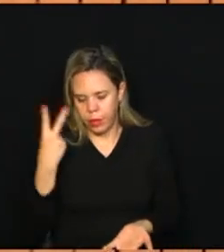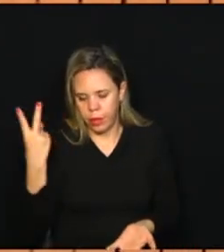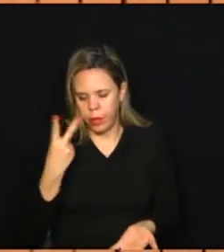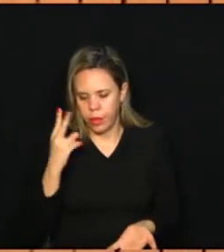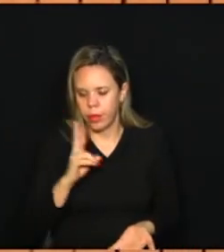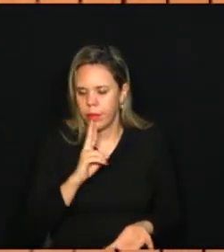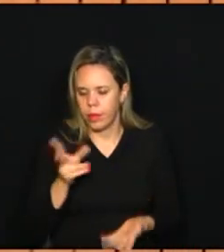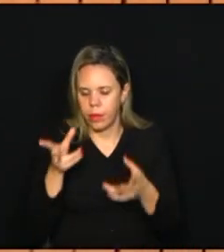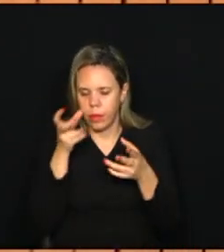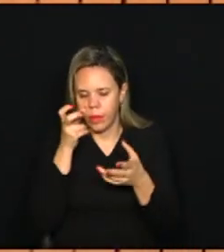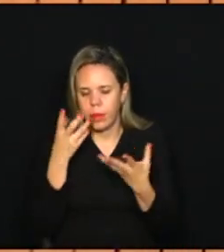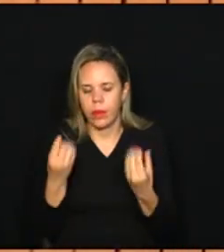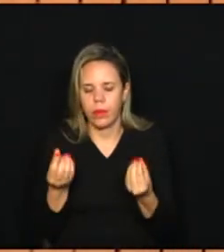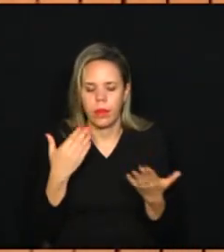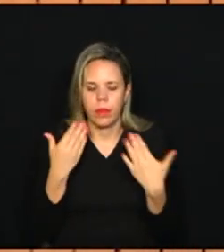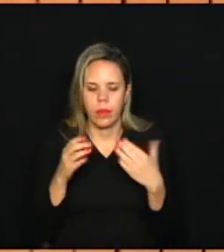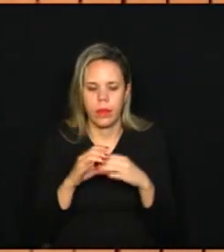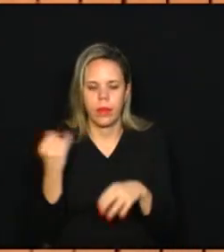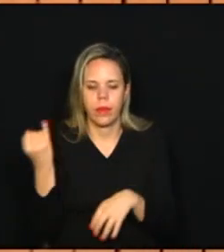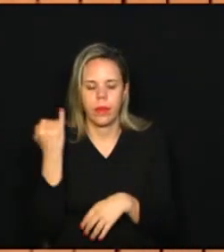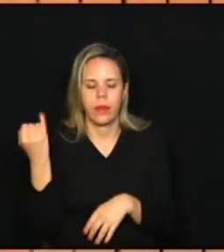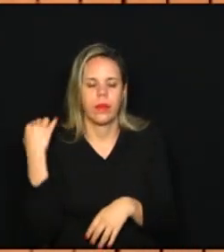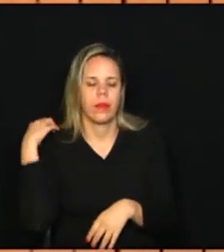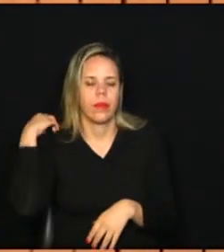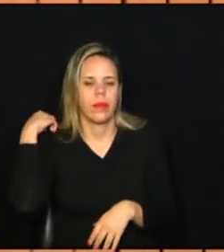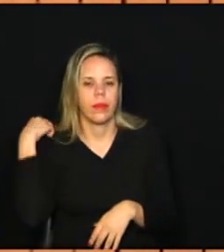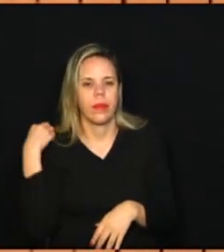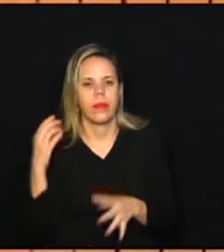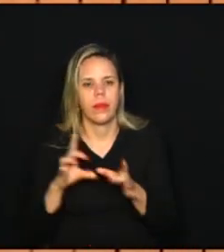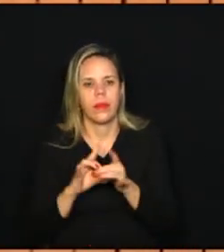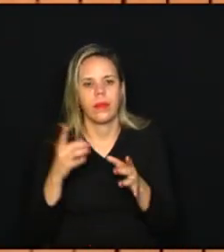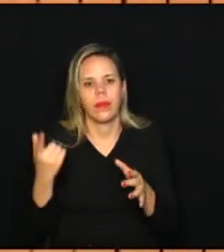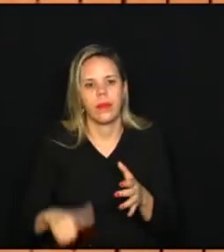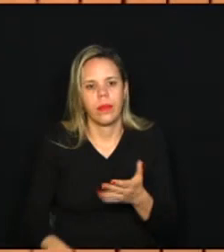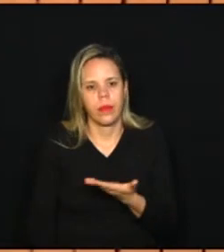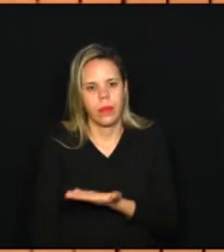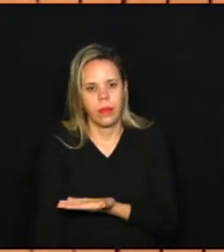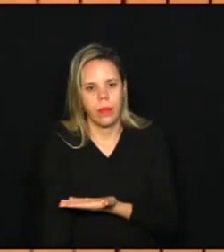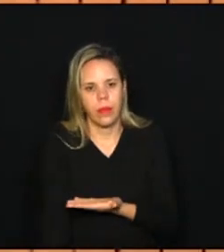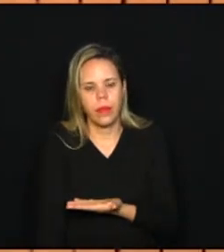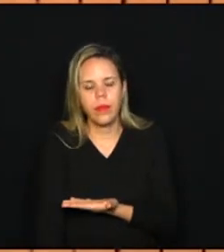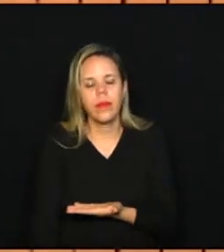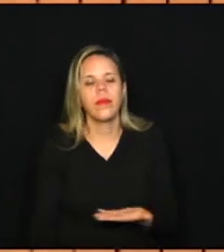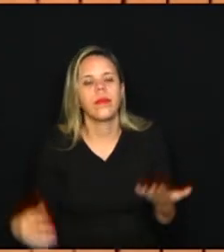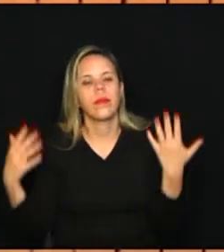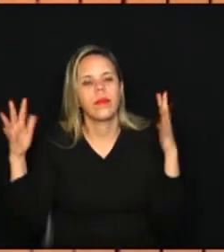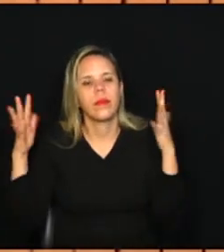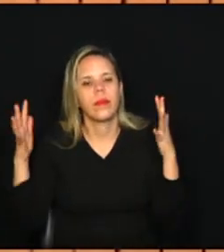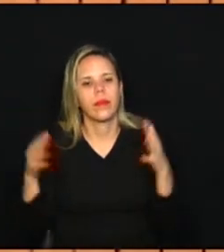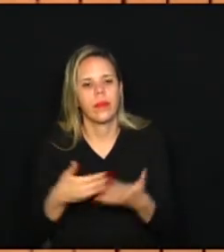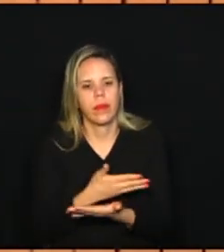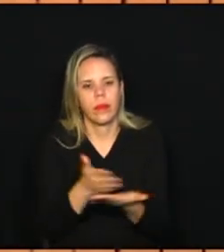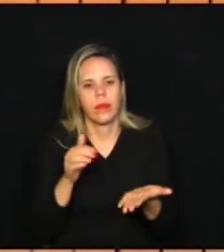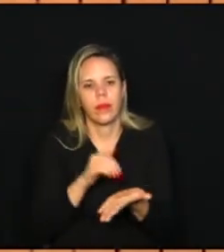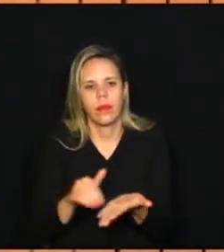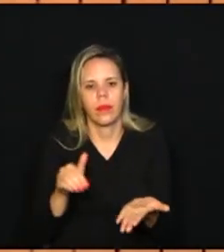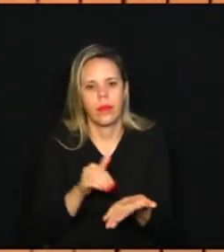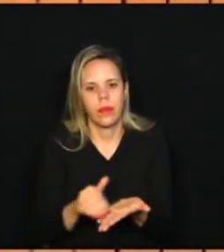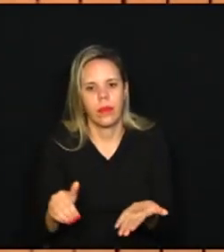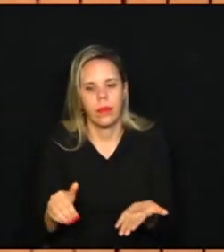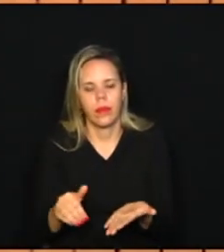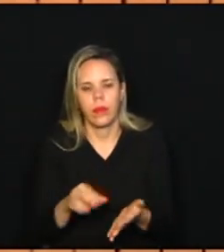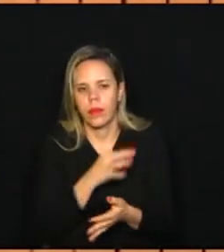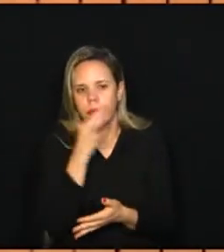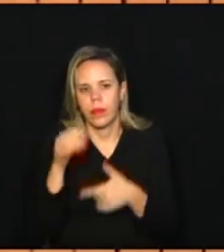valorizados e ouvidos, eu acho que isso é o mais importante. Então, fica aqui mais uma vez o parabéns à Secretaria pelo